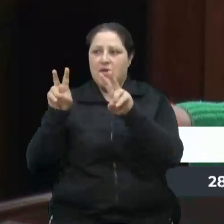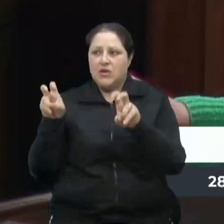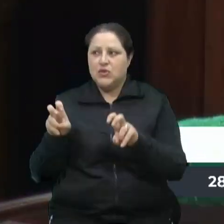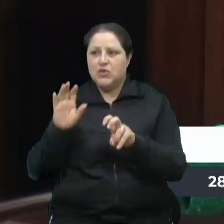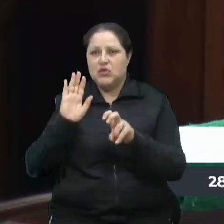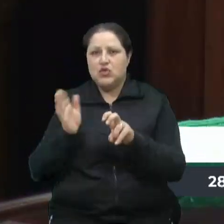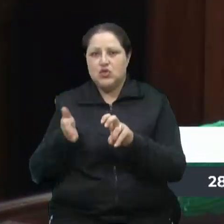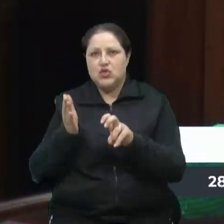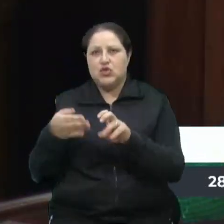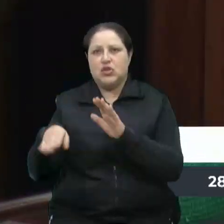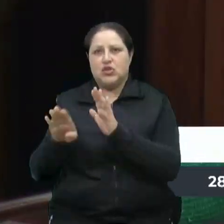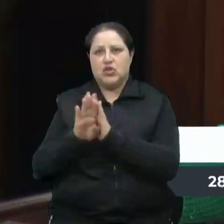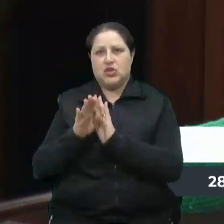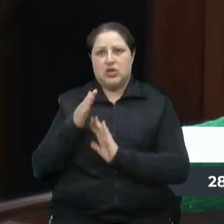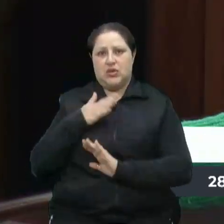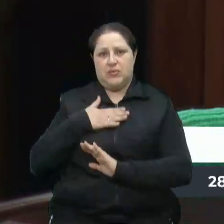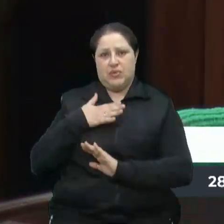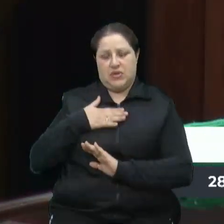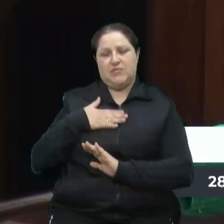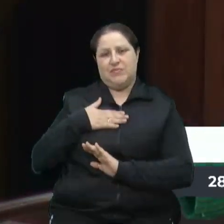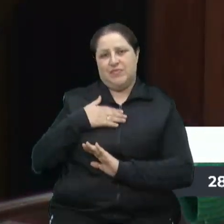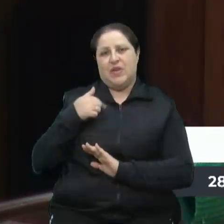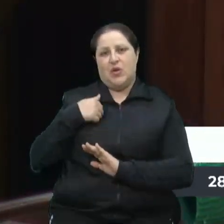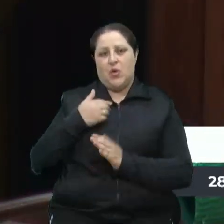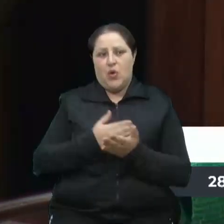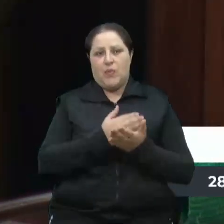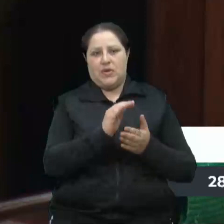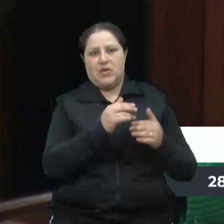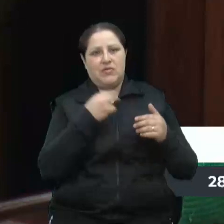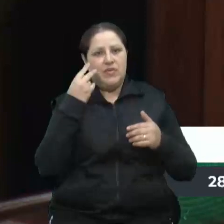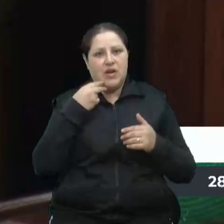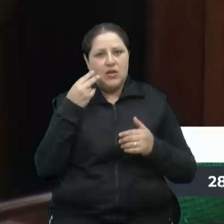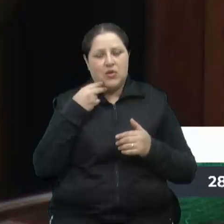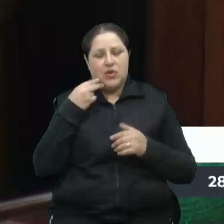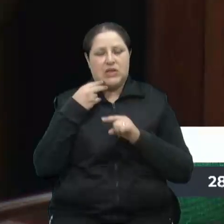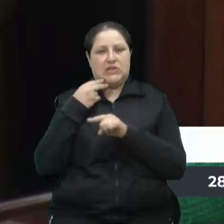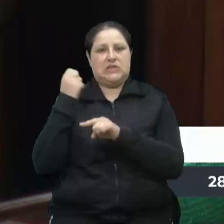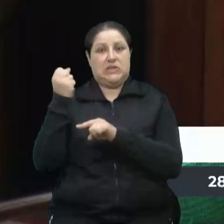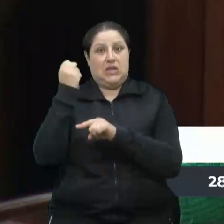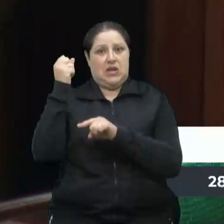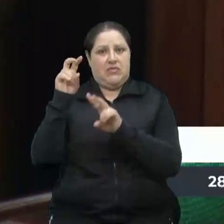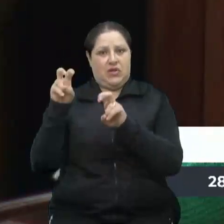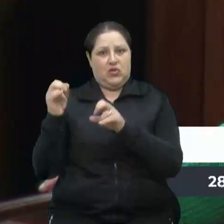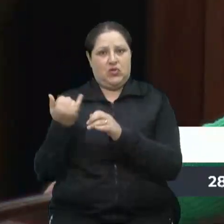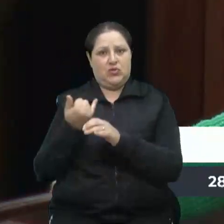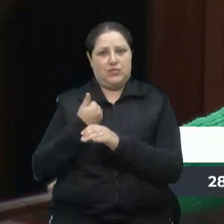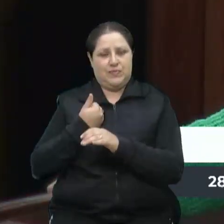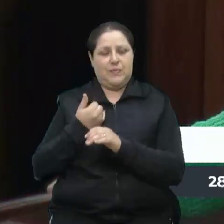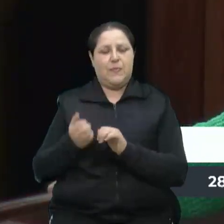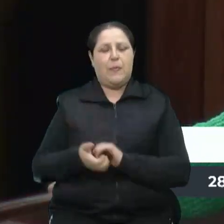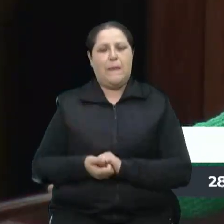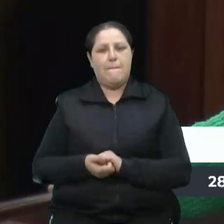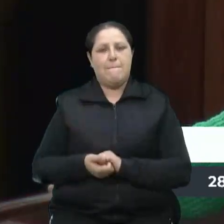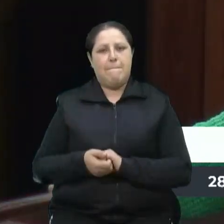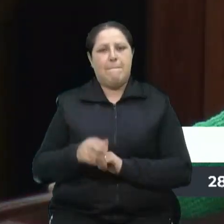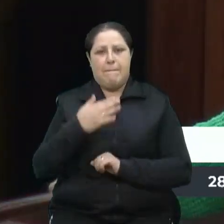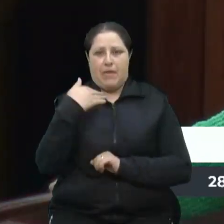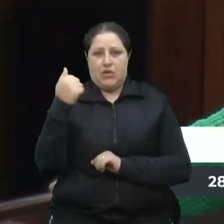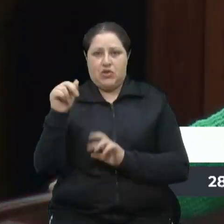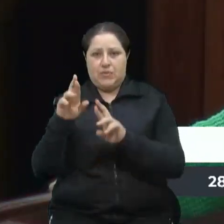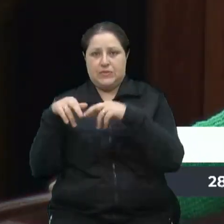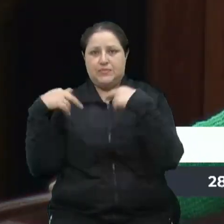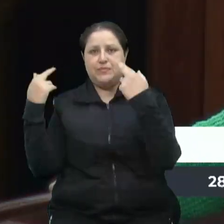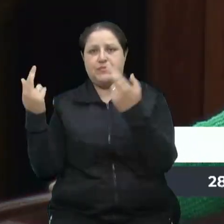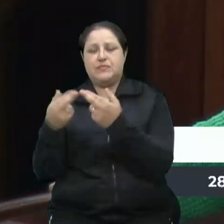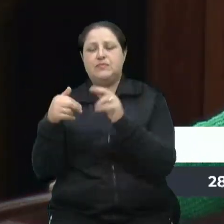já chegaram até mim desde que me tornei vereadora desta casa. Fui chamada para uma reunião